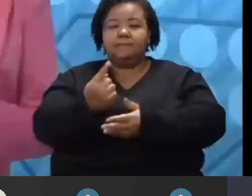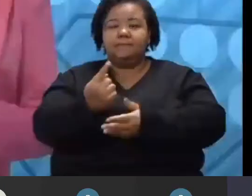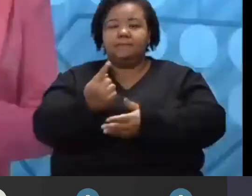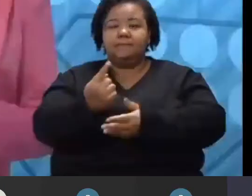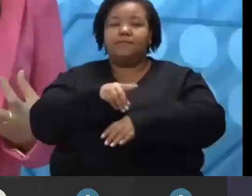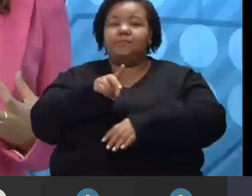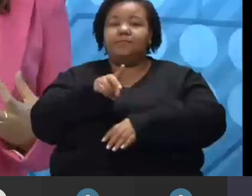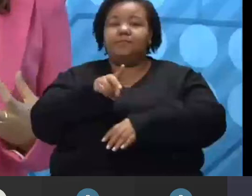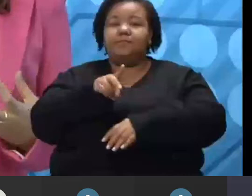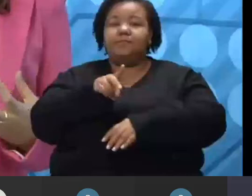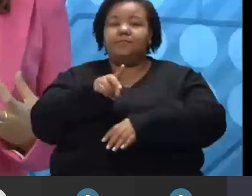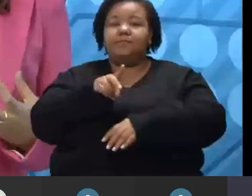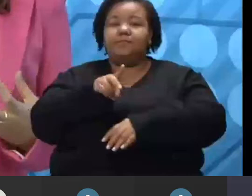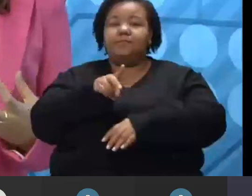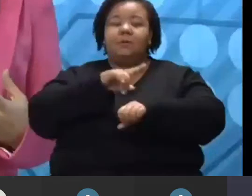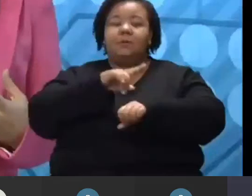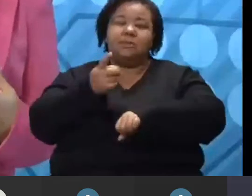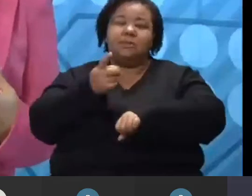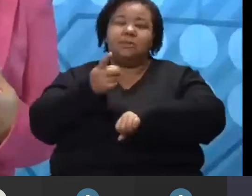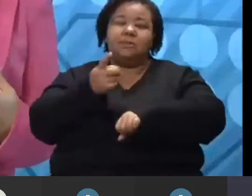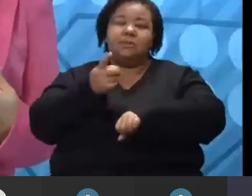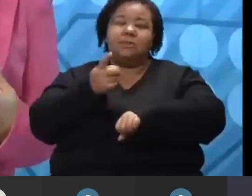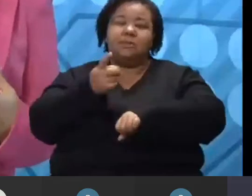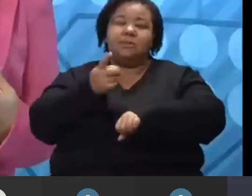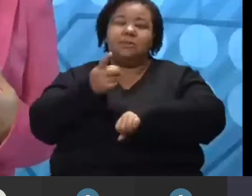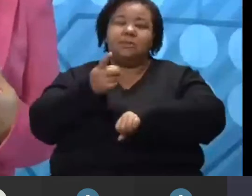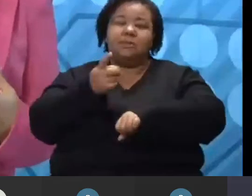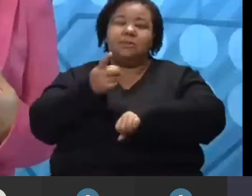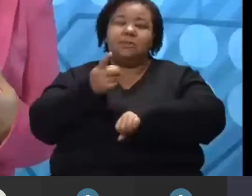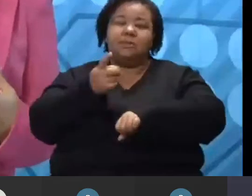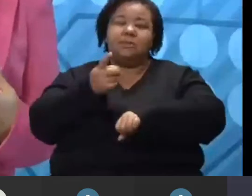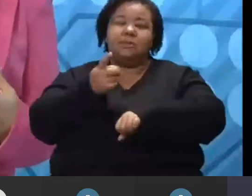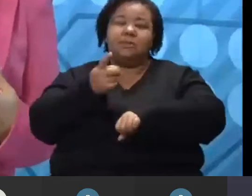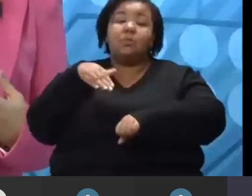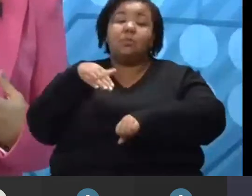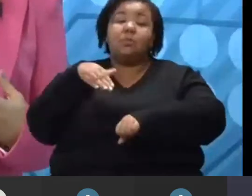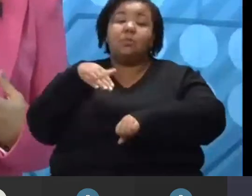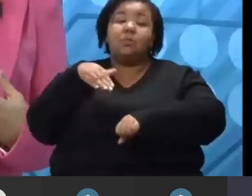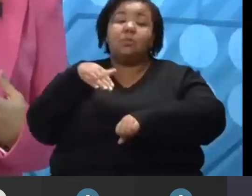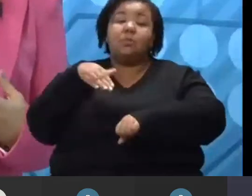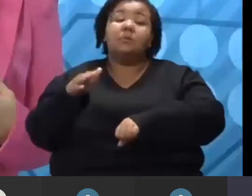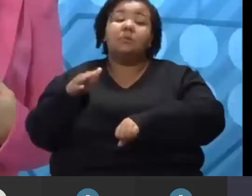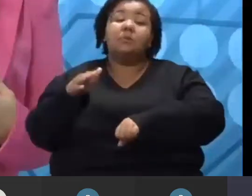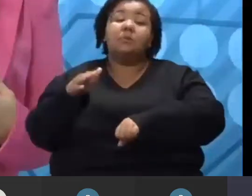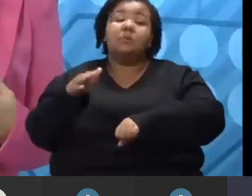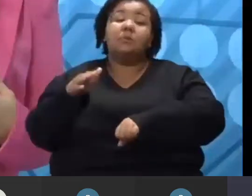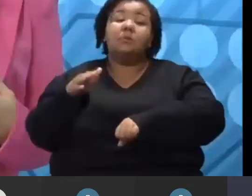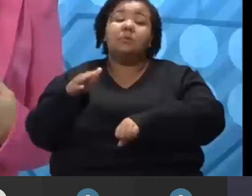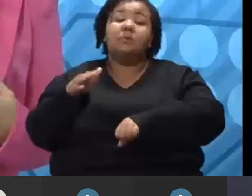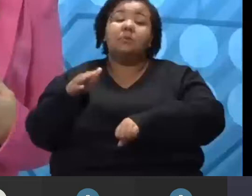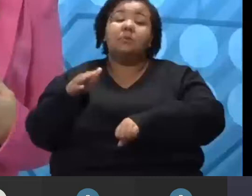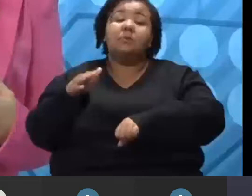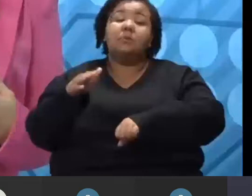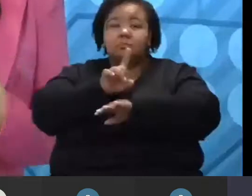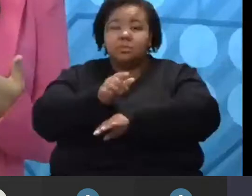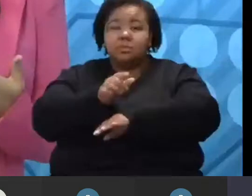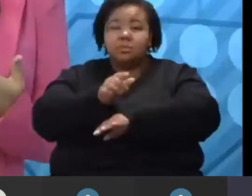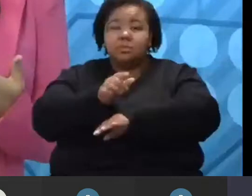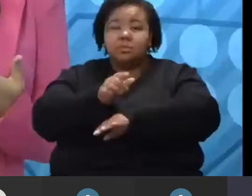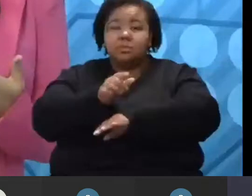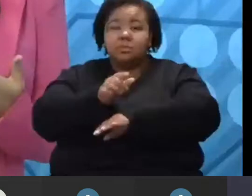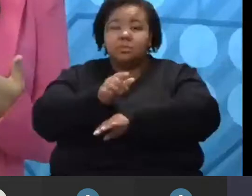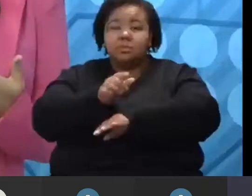vai contar os 15 minutos quando? A partir do momento que ela atingiu 121 graus Celsius. Por quê?